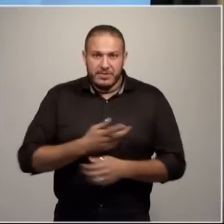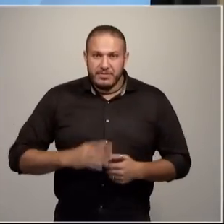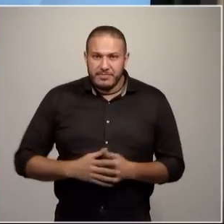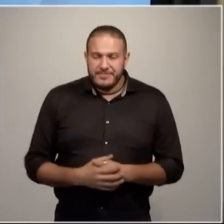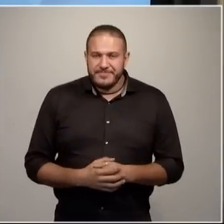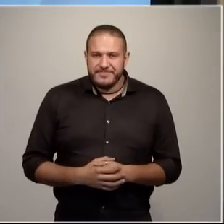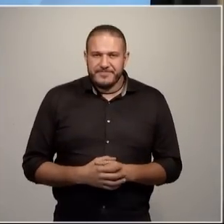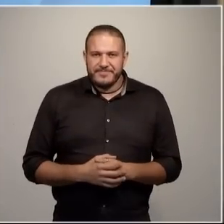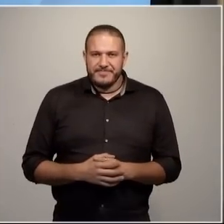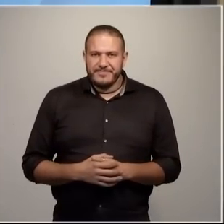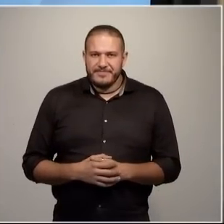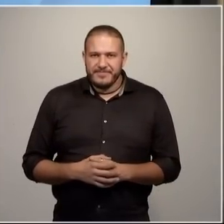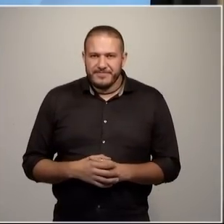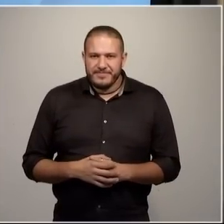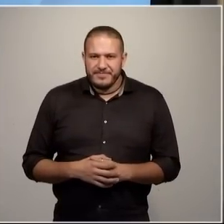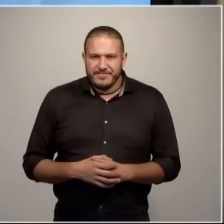de